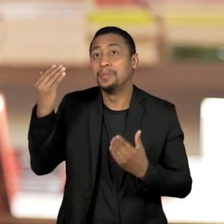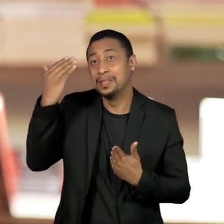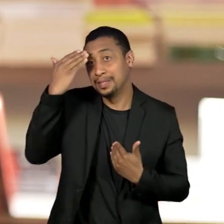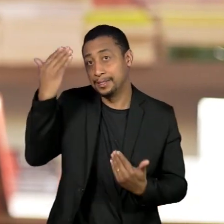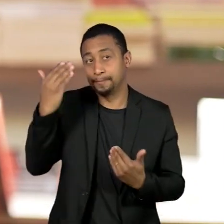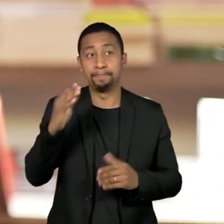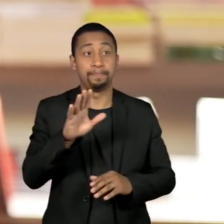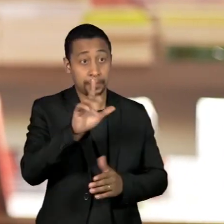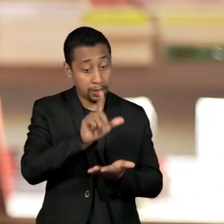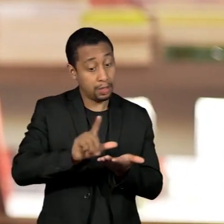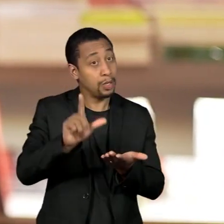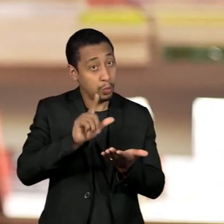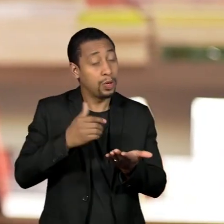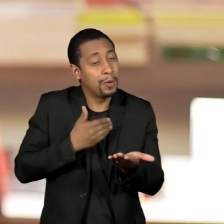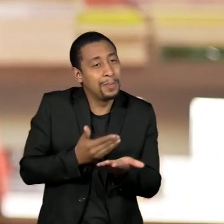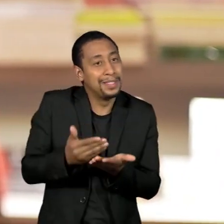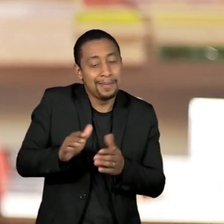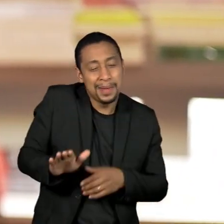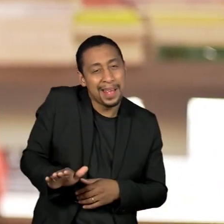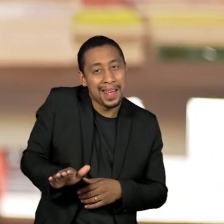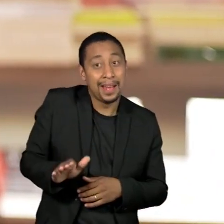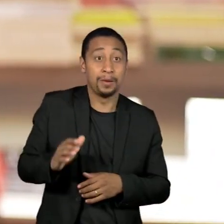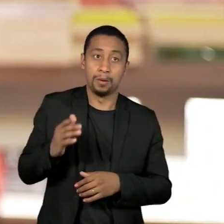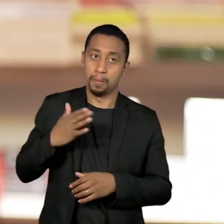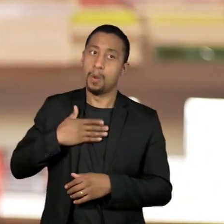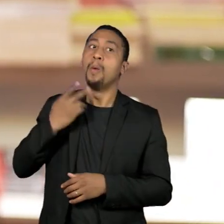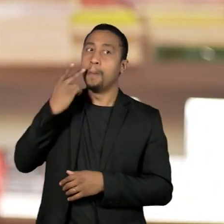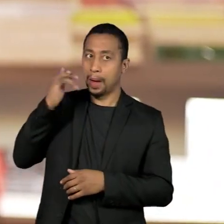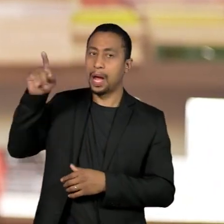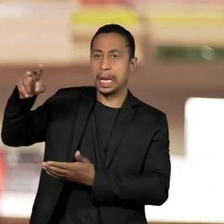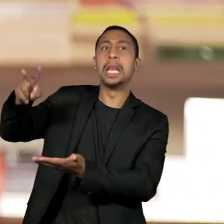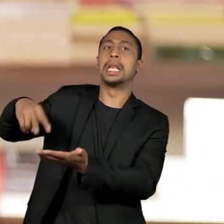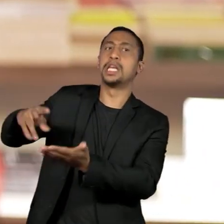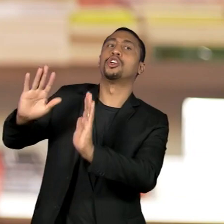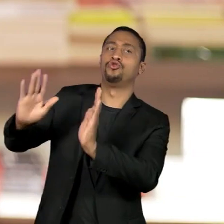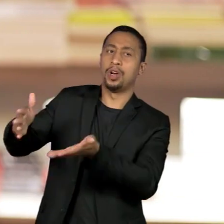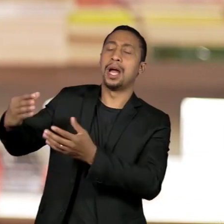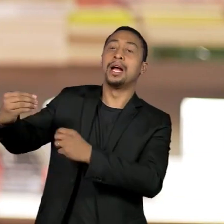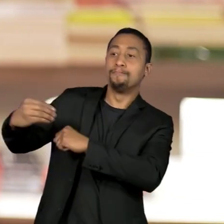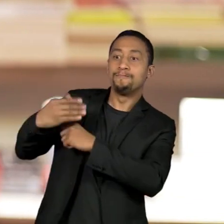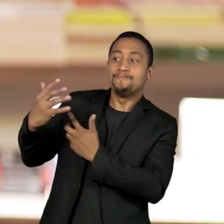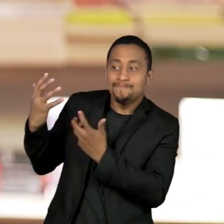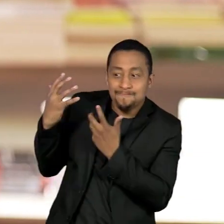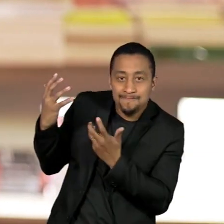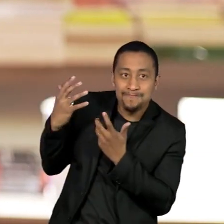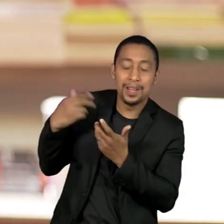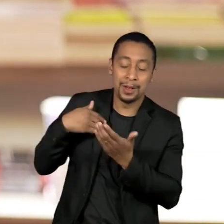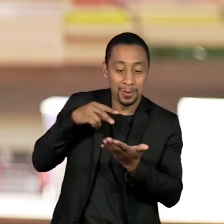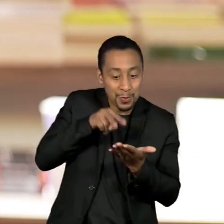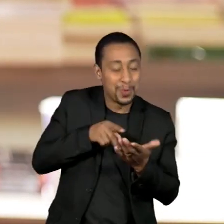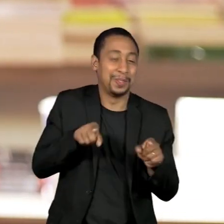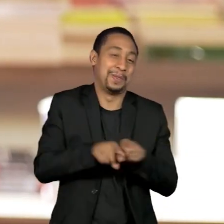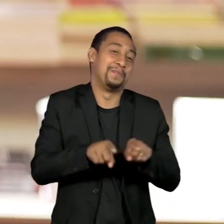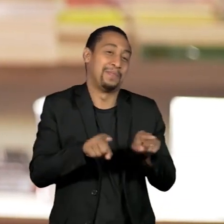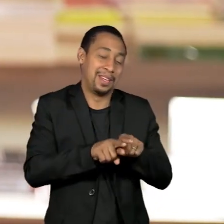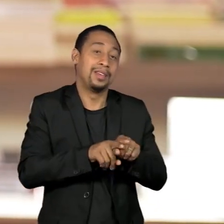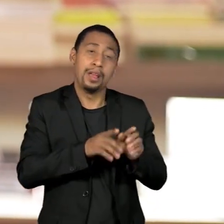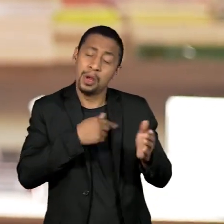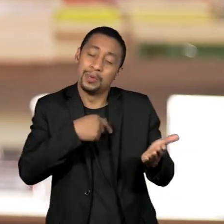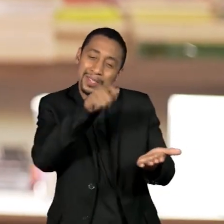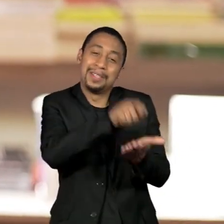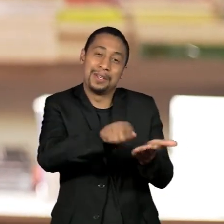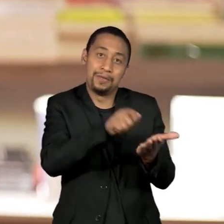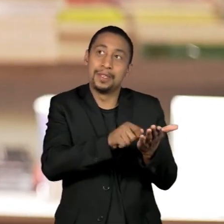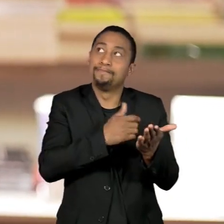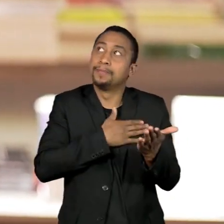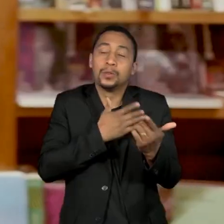cedo, muito em função do meu pai, um leitor voraz. Inclusive, eu falo disso na apresentação do livro. Eu tive a sorte de crescer